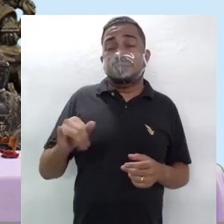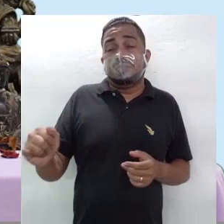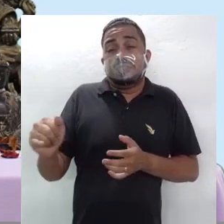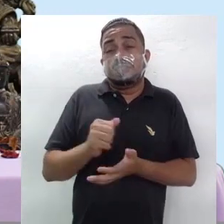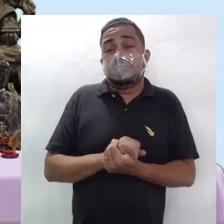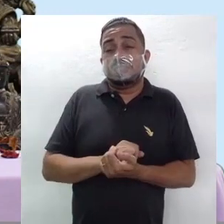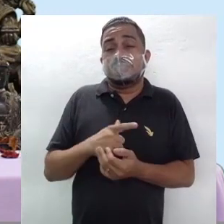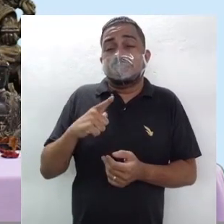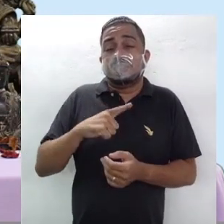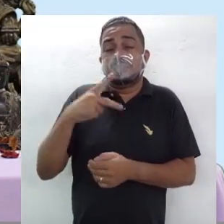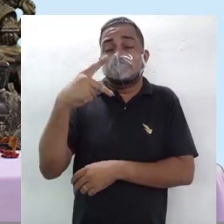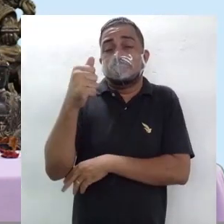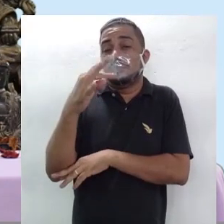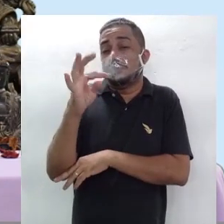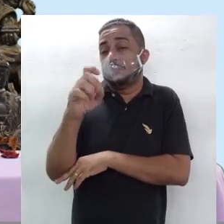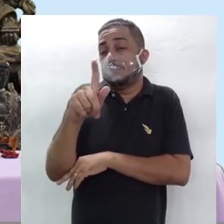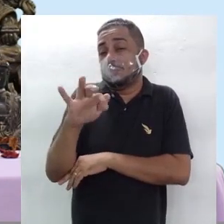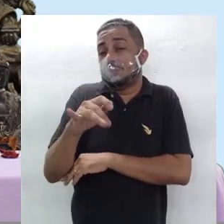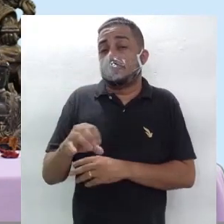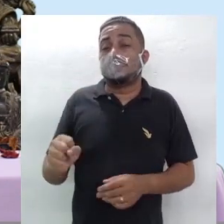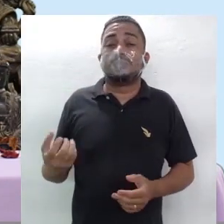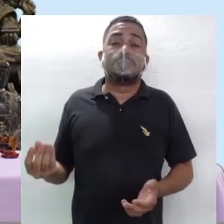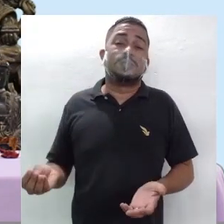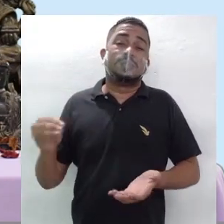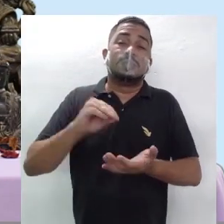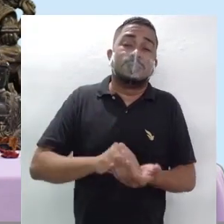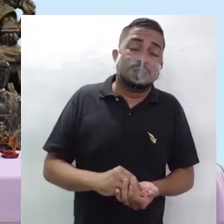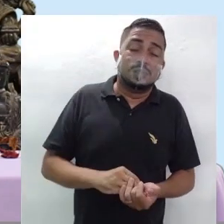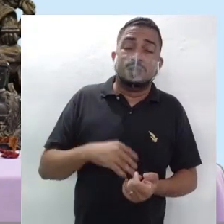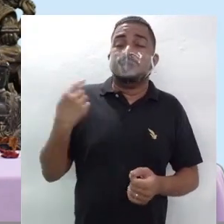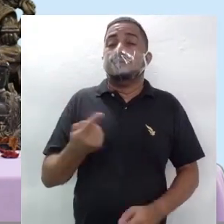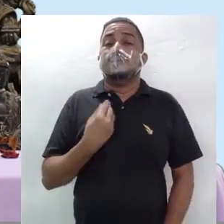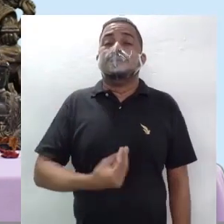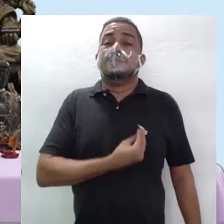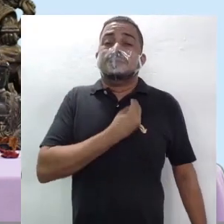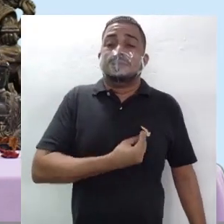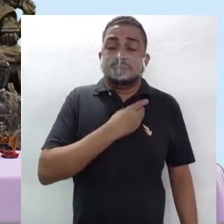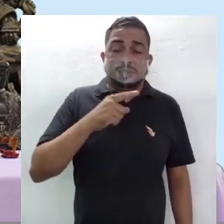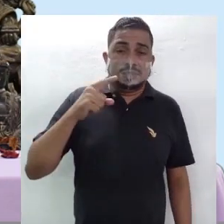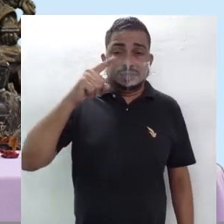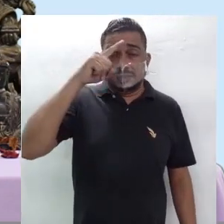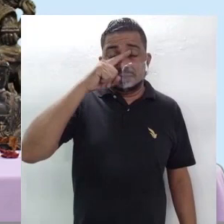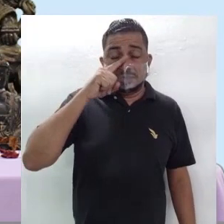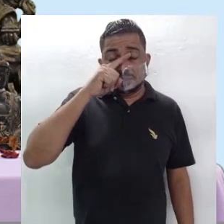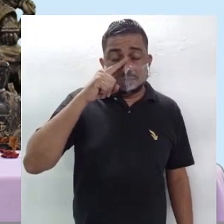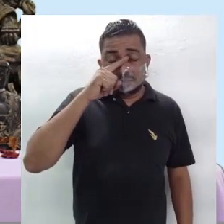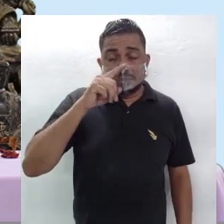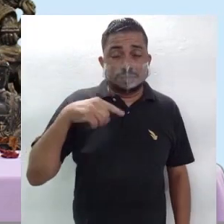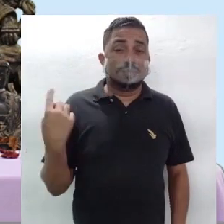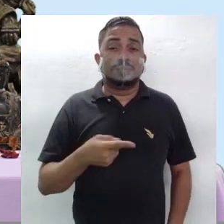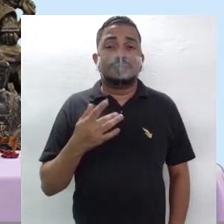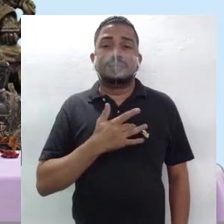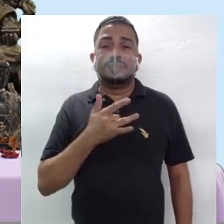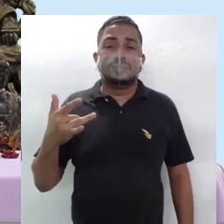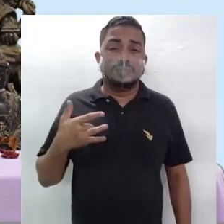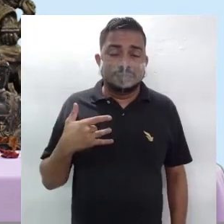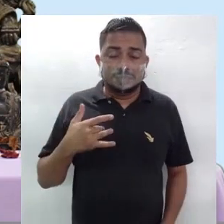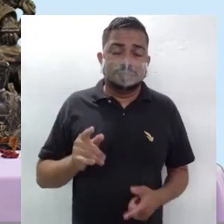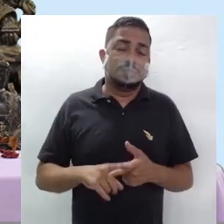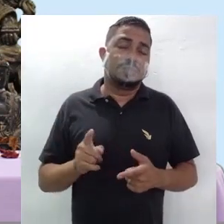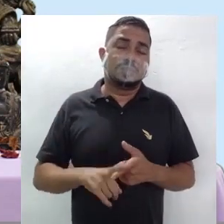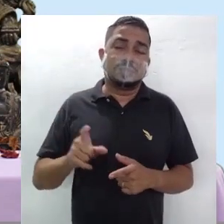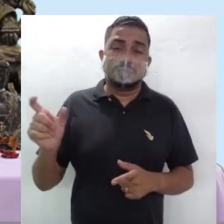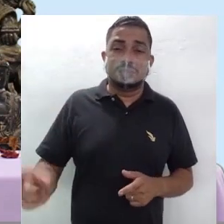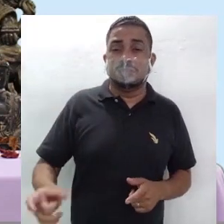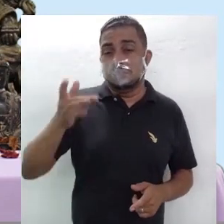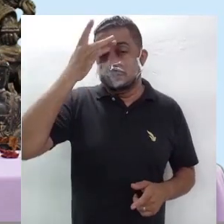que vão carregar patógenos, vão colocar a nossa vida em risco, a nossa saúde